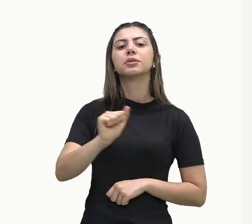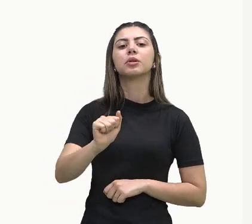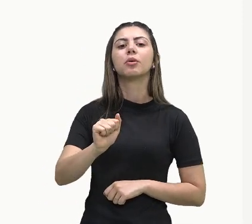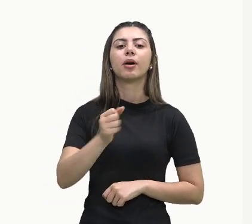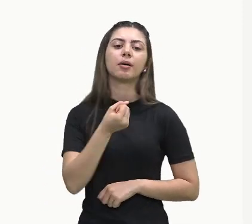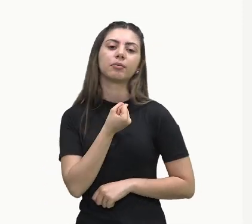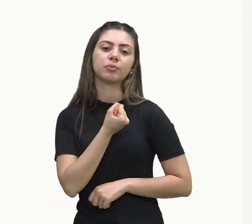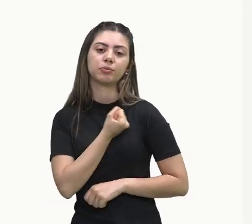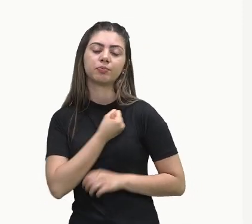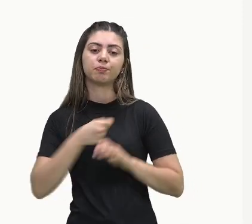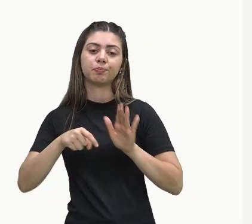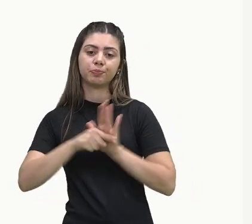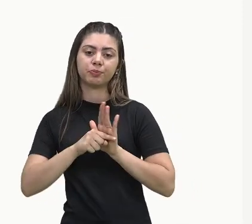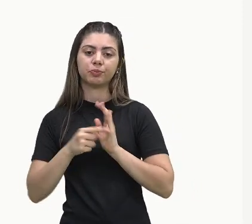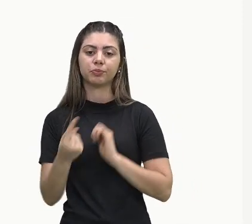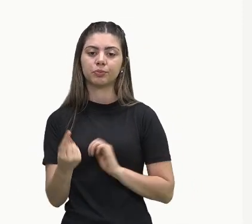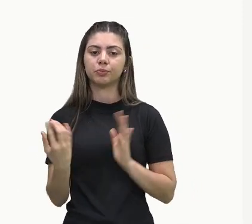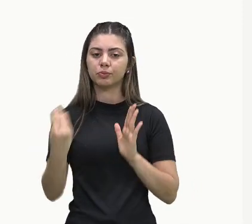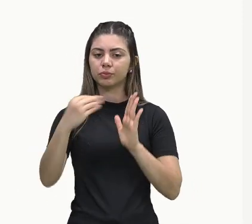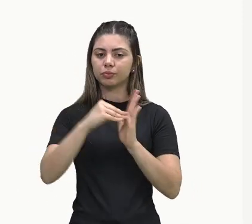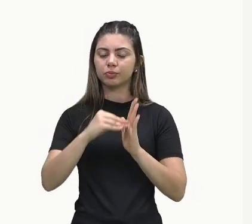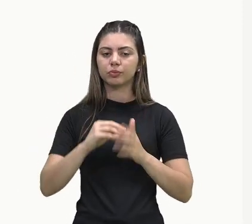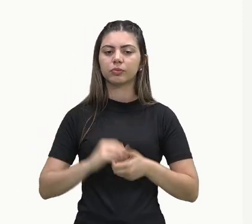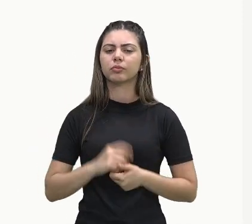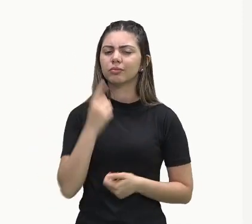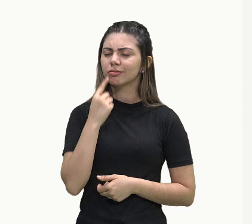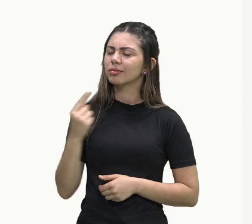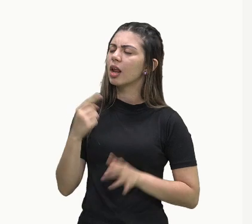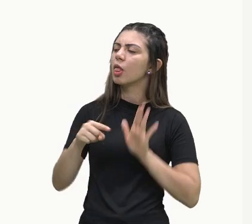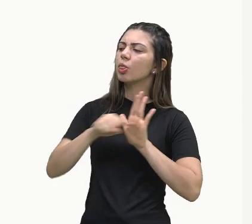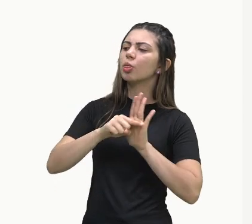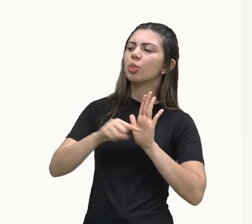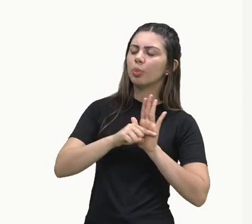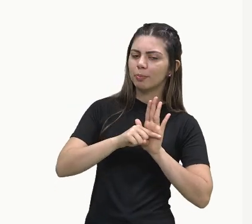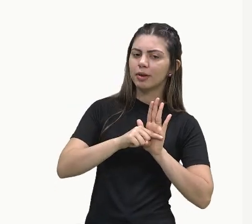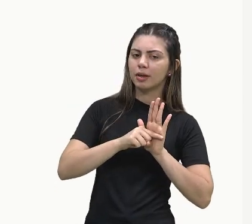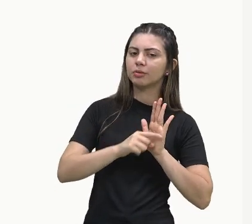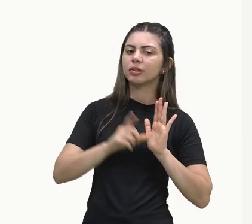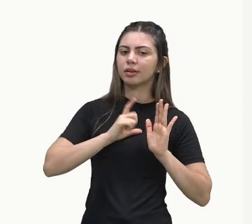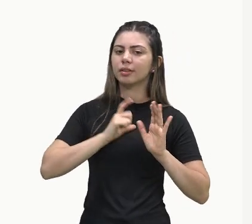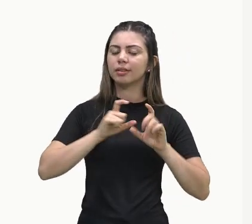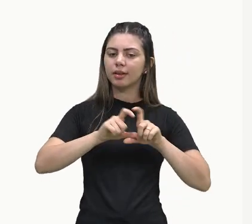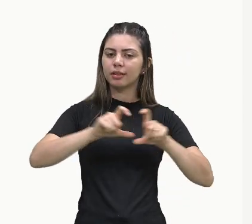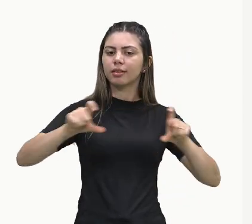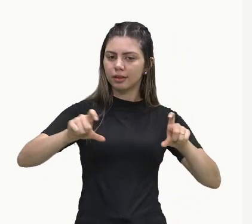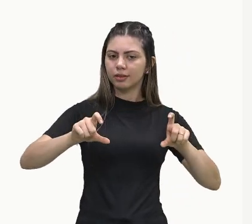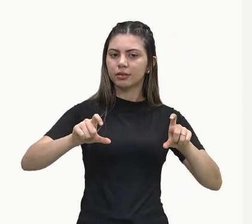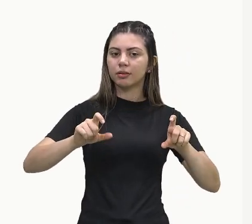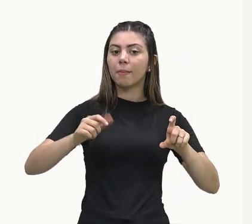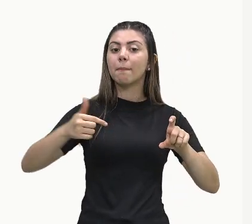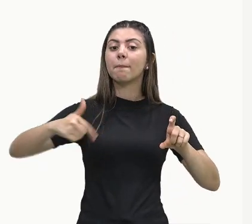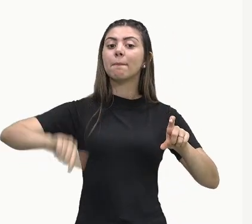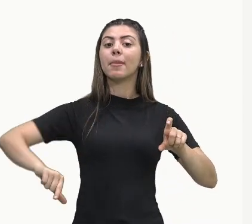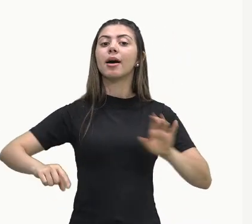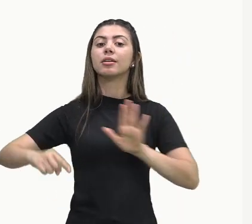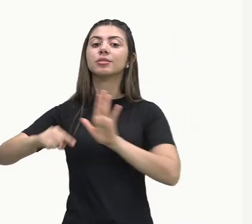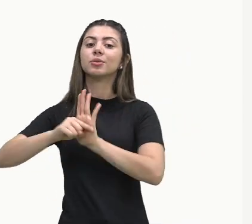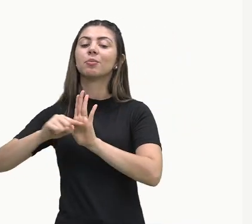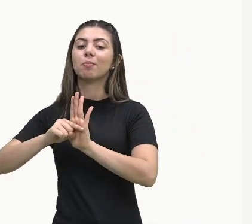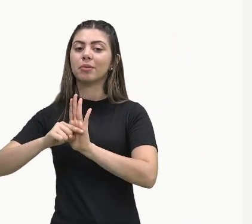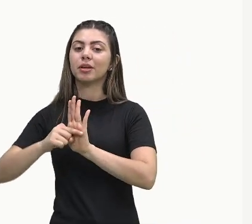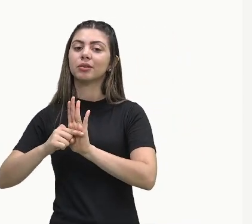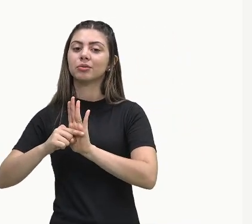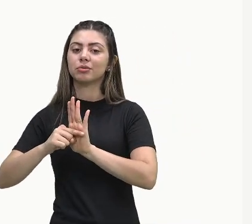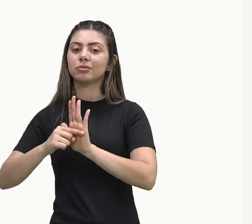1 Observe que temos o menos aqui da expressão certo tá aqui ele e temos o menos que